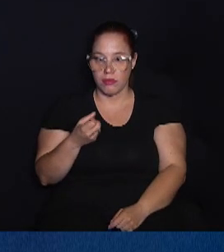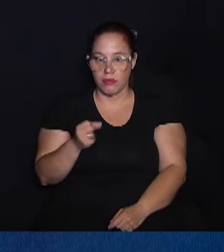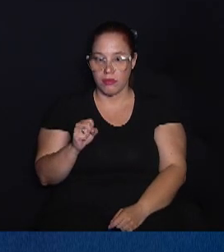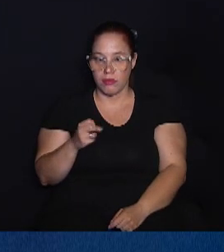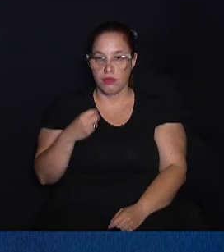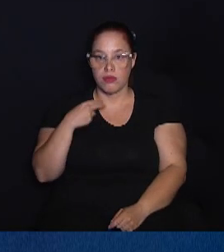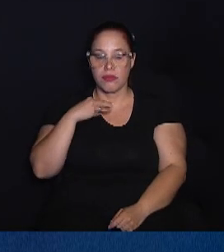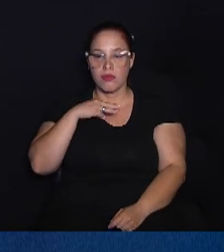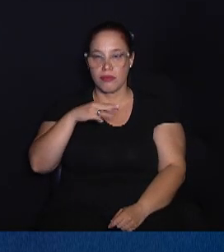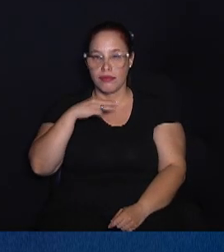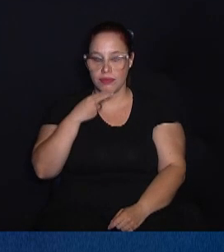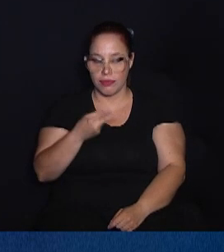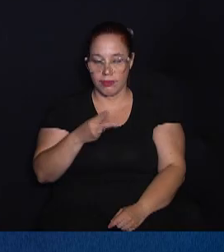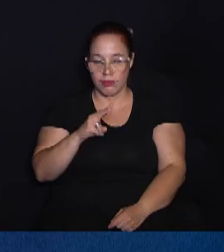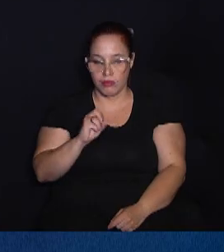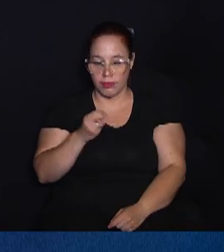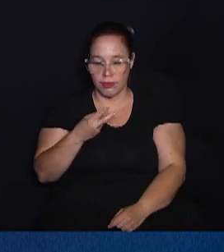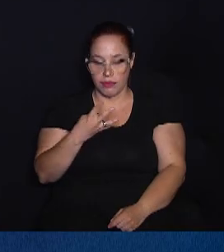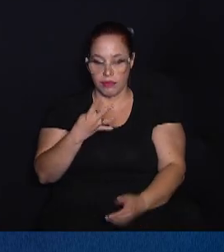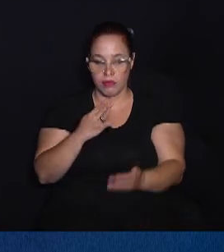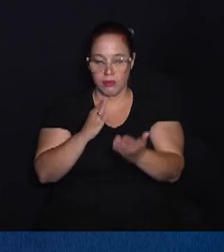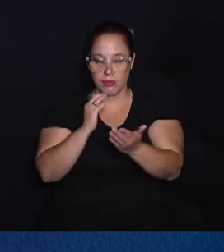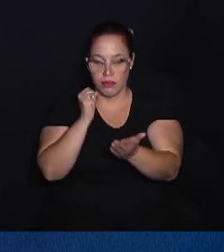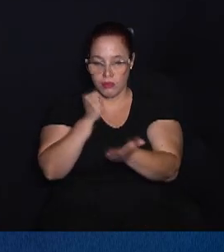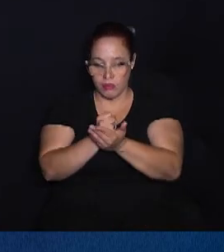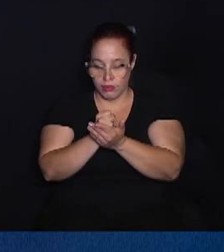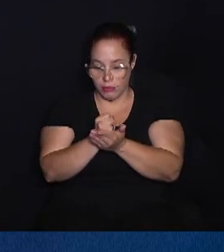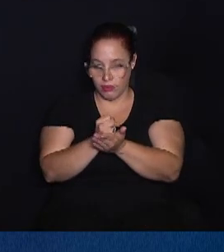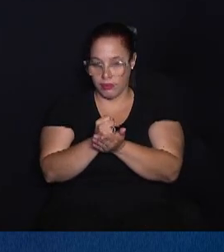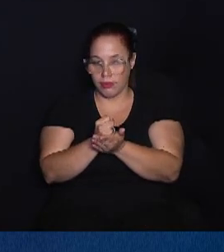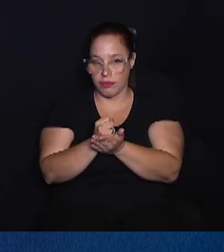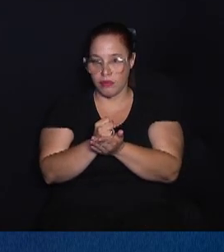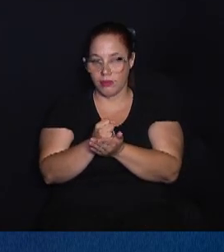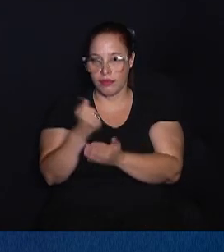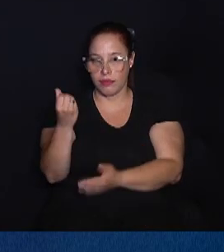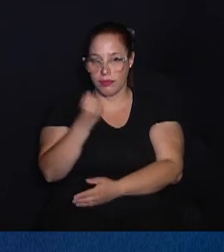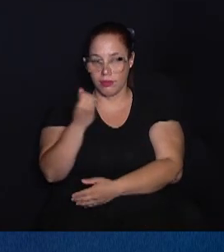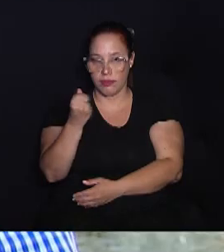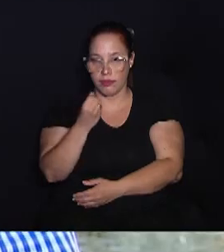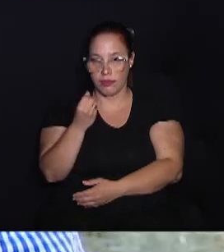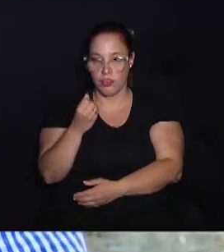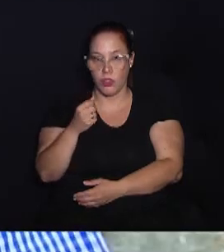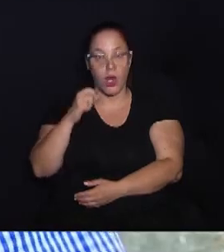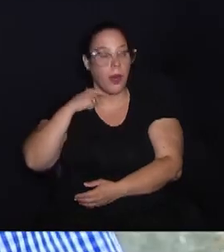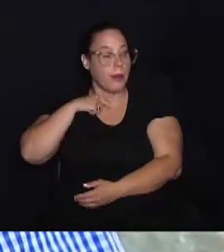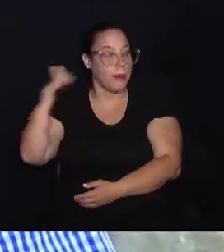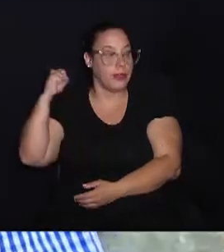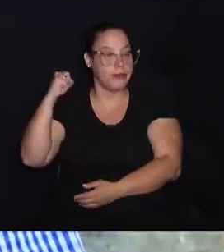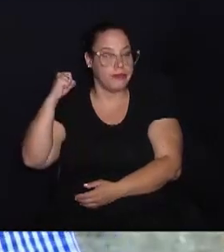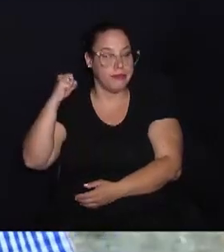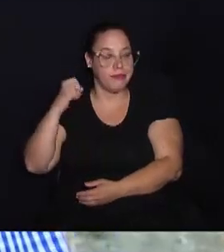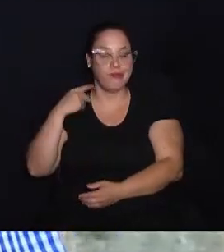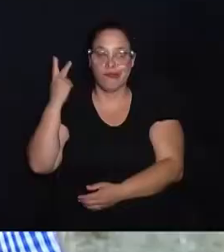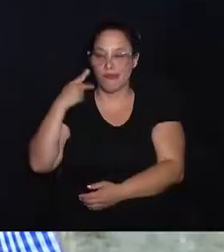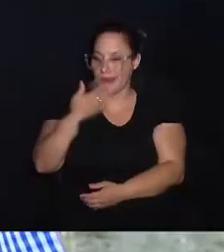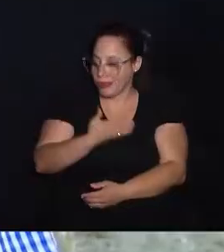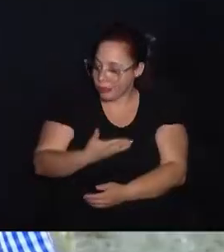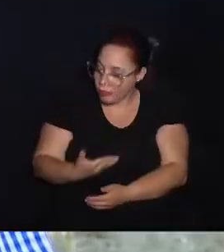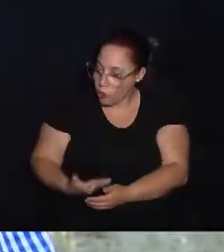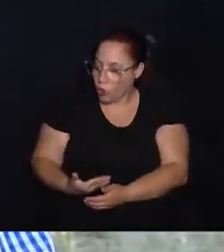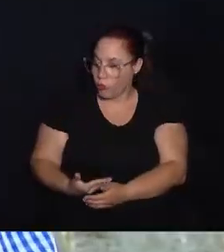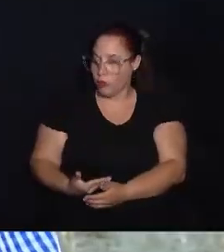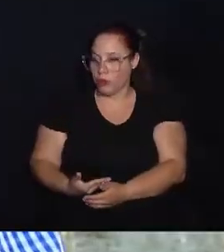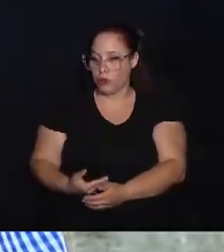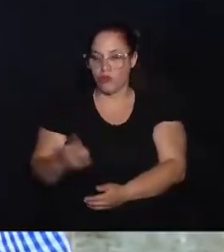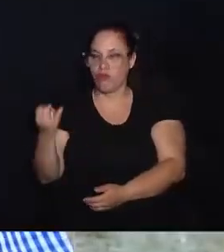28 de março de 2024 e publicado em Diário Oficial no dia 1eo de Abril